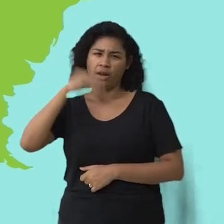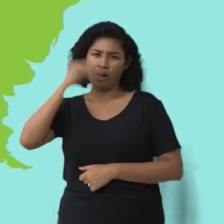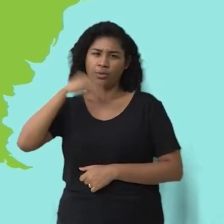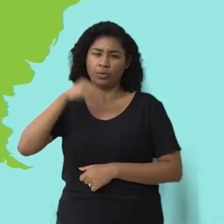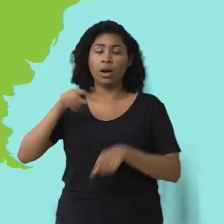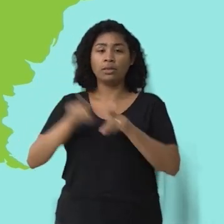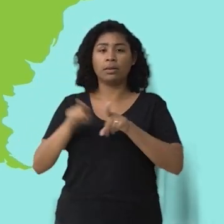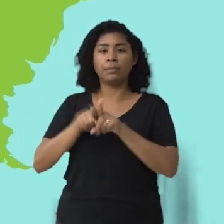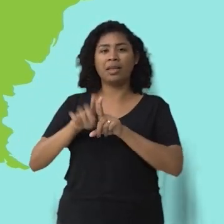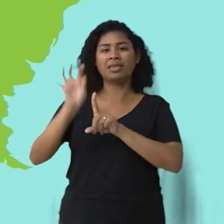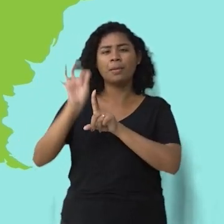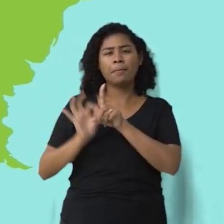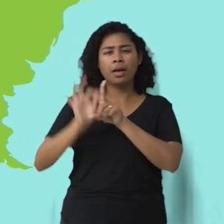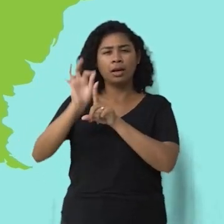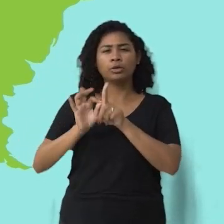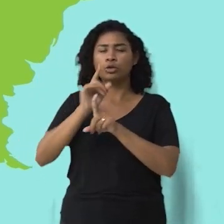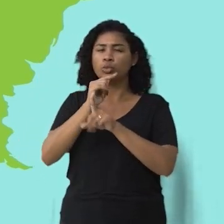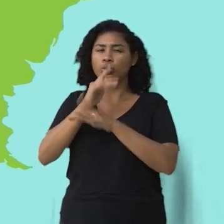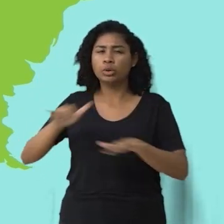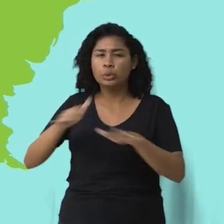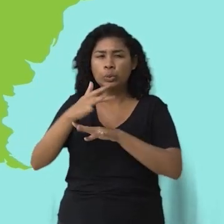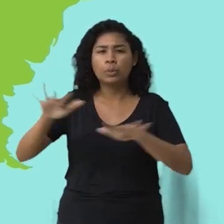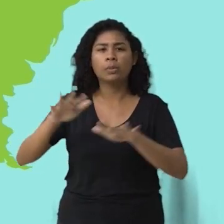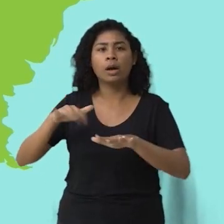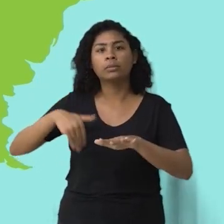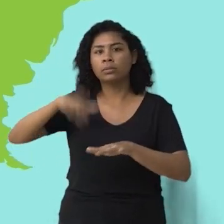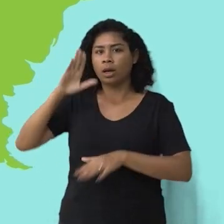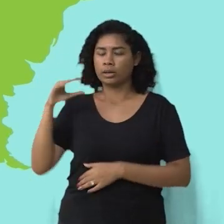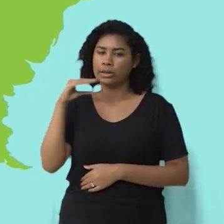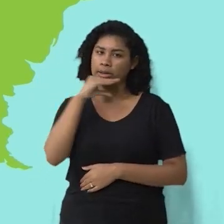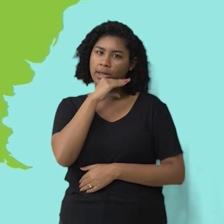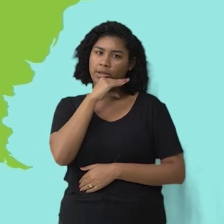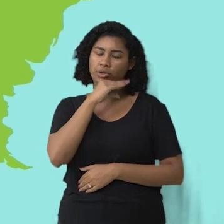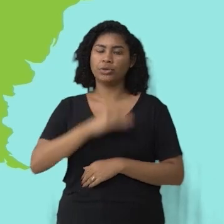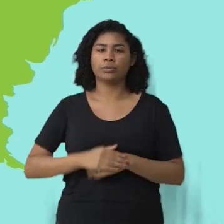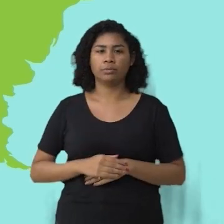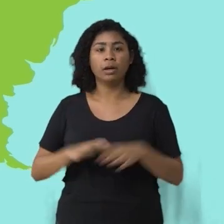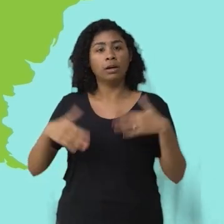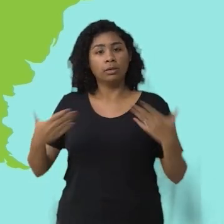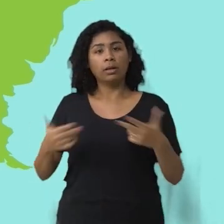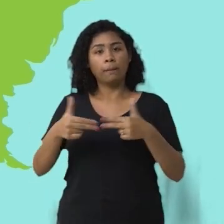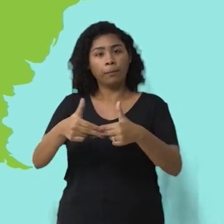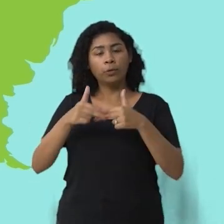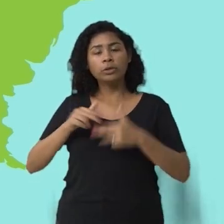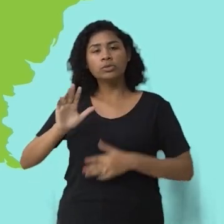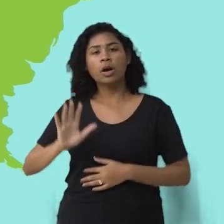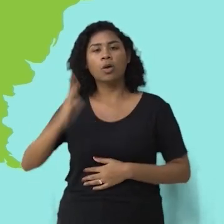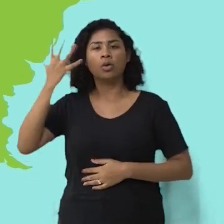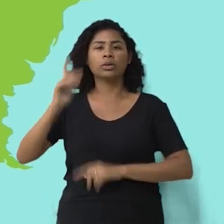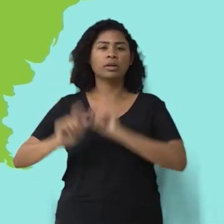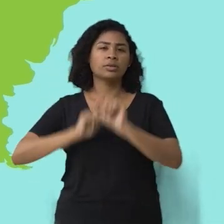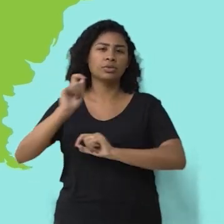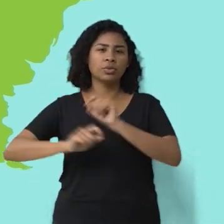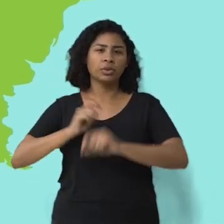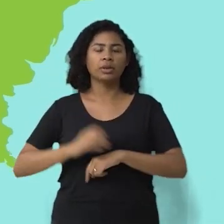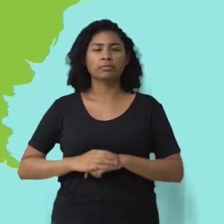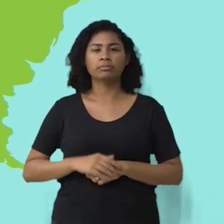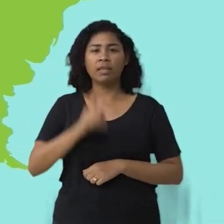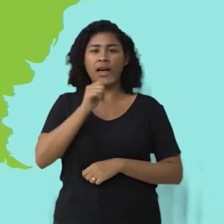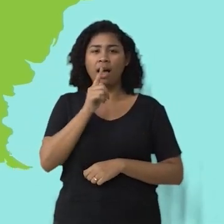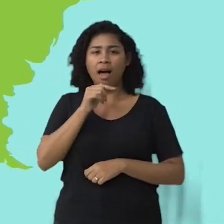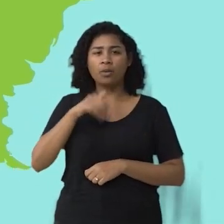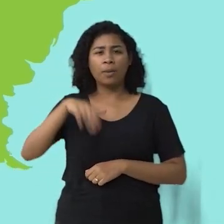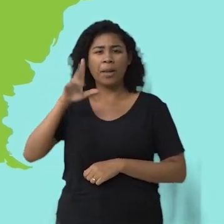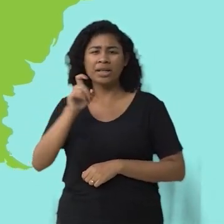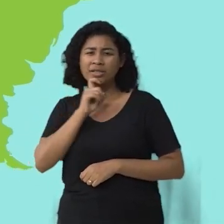do mar no Oceano Pacífico Equatorial Leste. Como consequência, ocorre uma diminuição das águas mais frias,